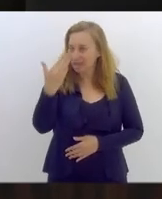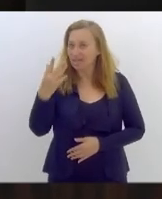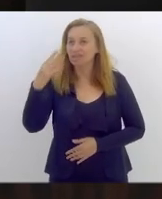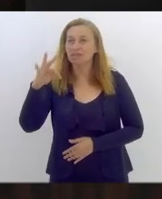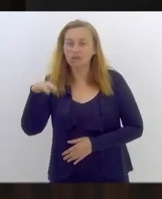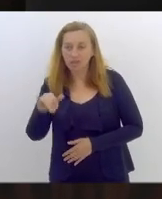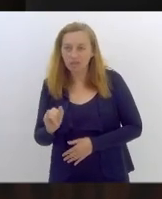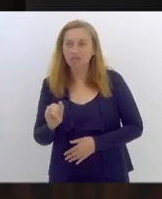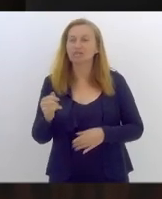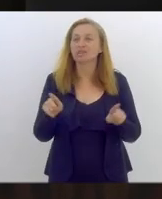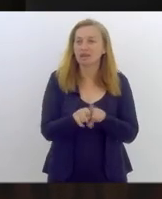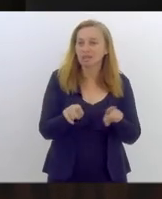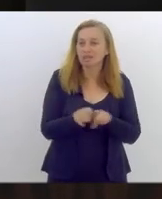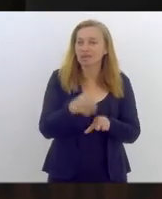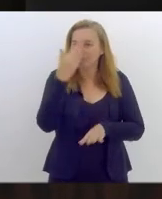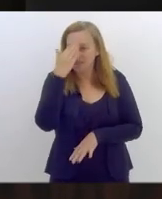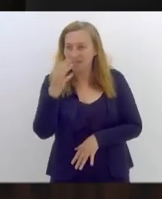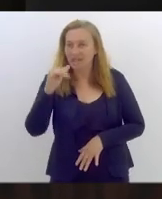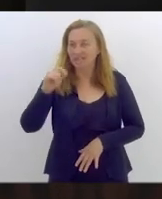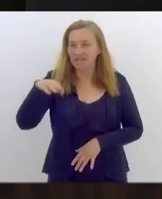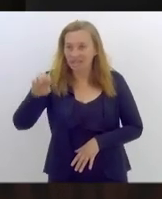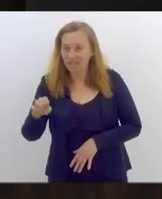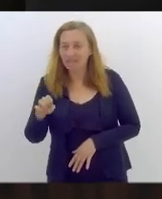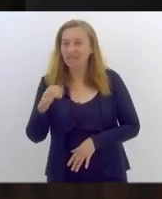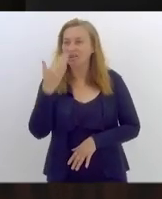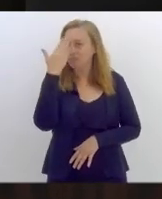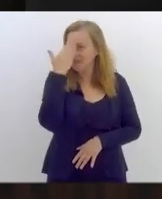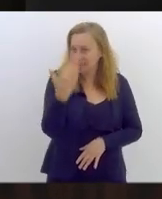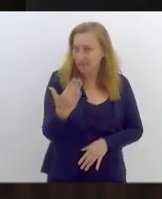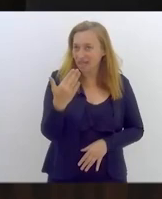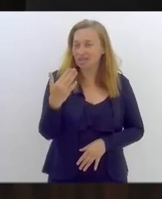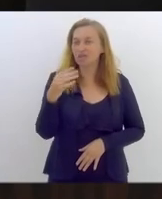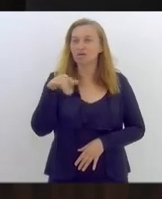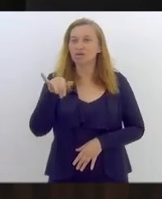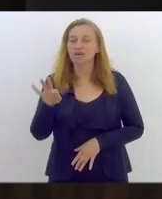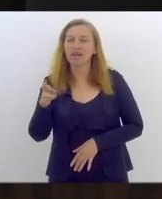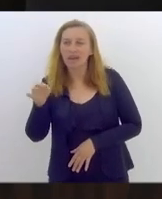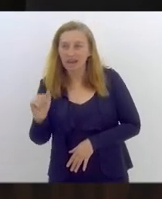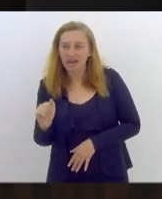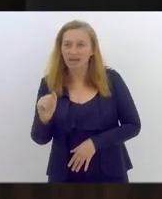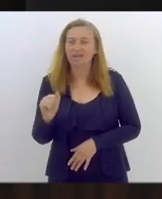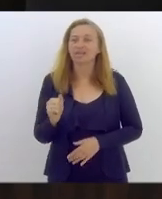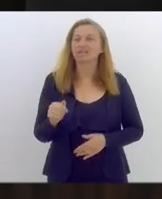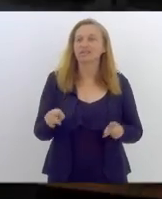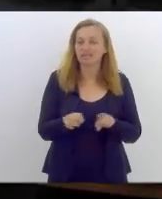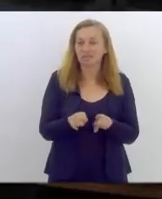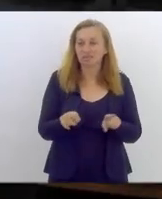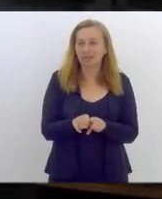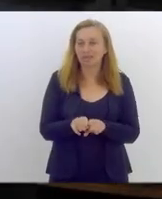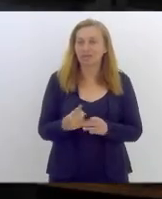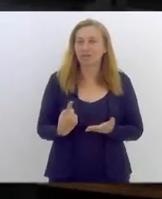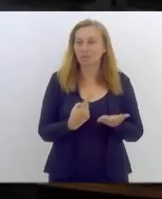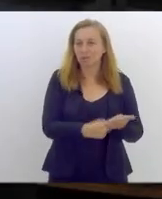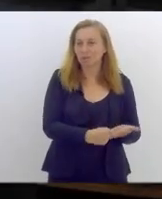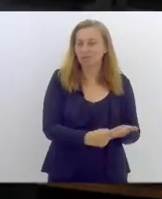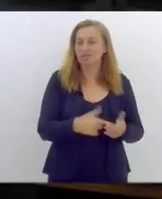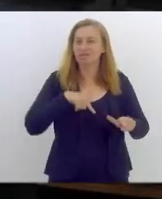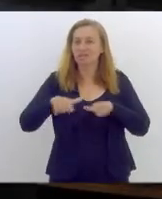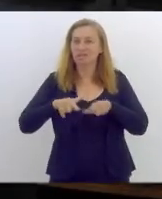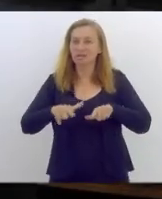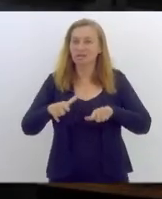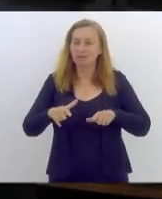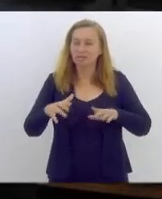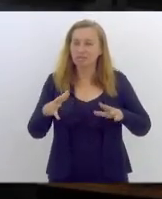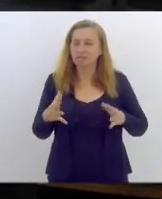Toninho. Agradeço também a Aniele Franco. Muito obrigada, Luiara Franco, por também se comprometer com esse trabalho